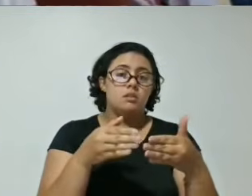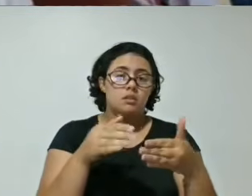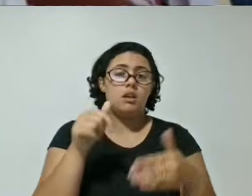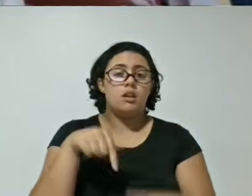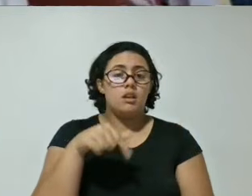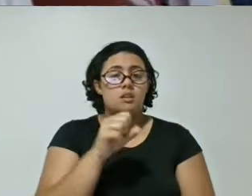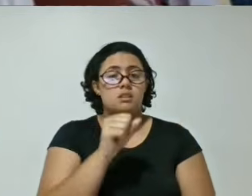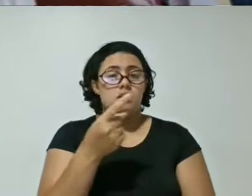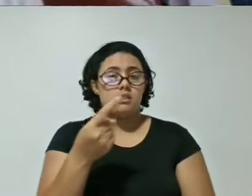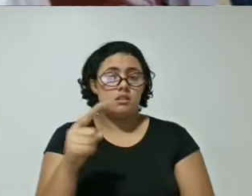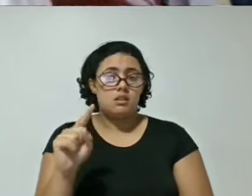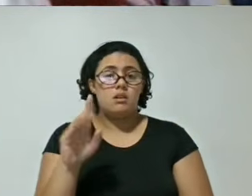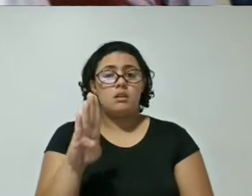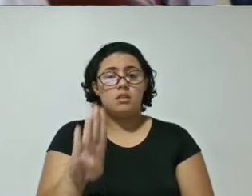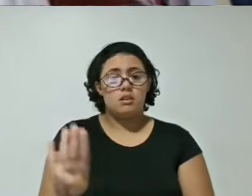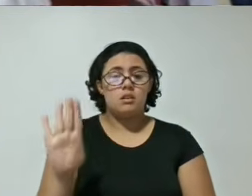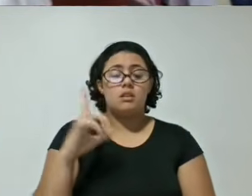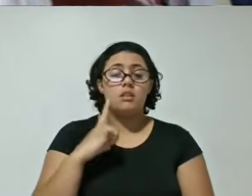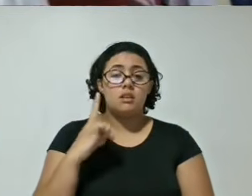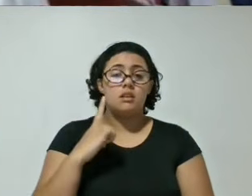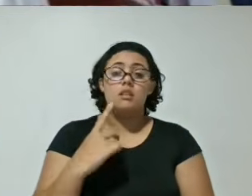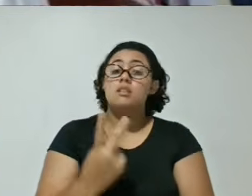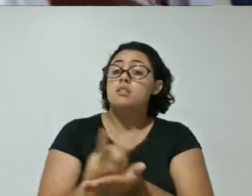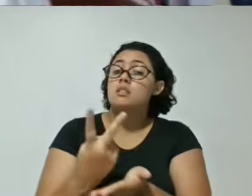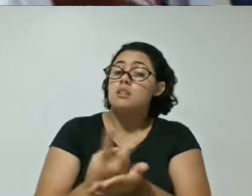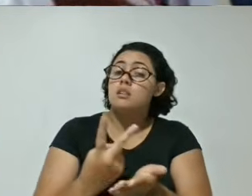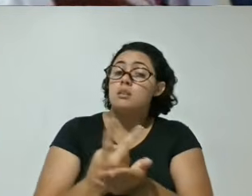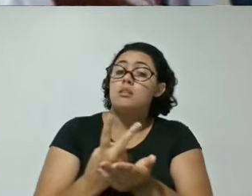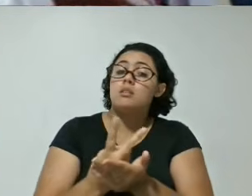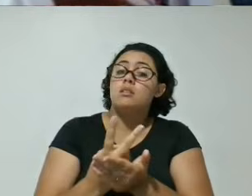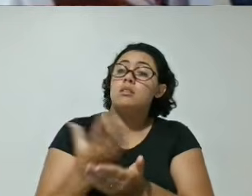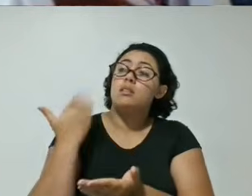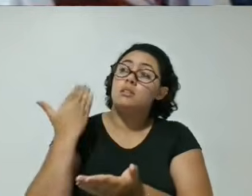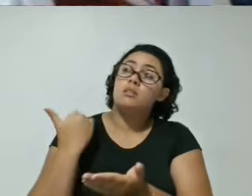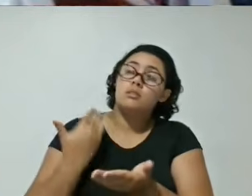Bernardo sempre teve desde a sua implementação?